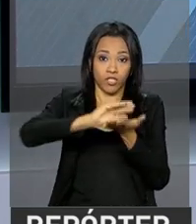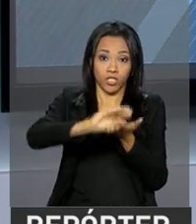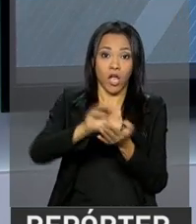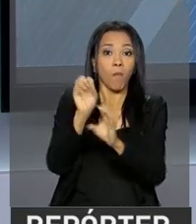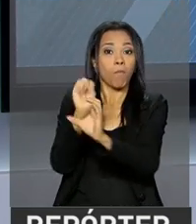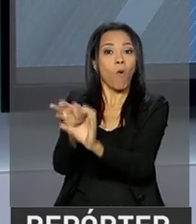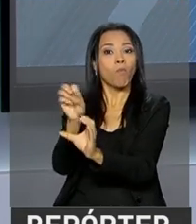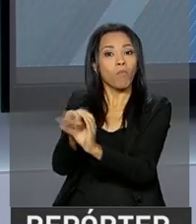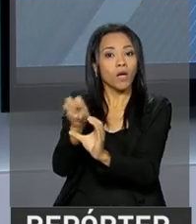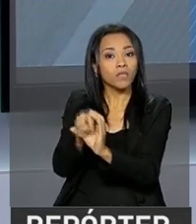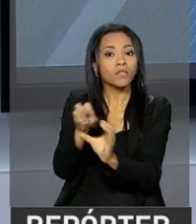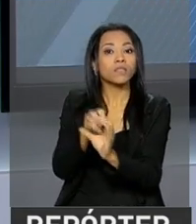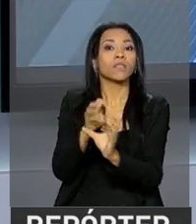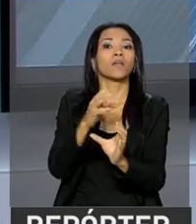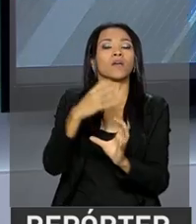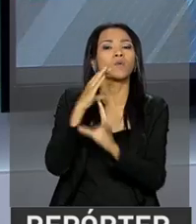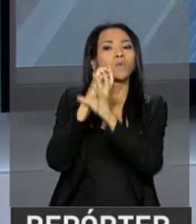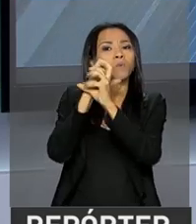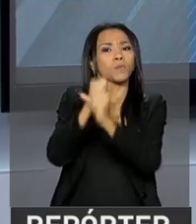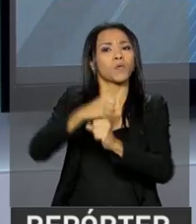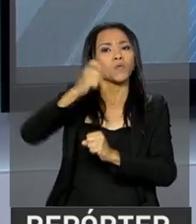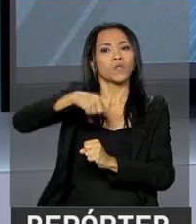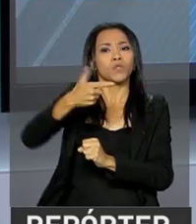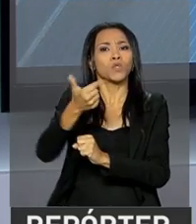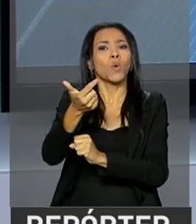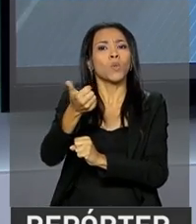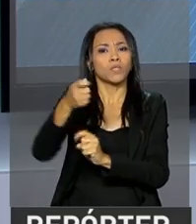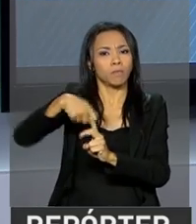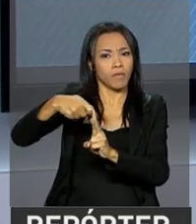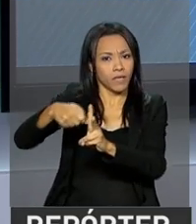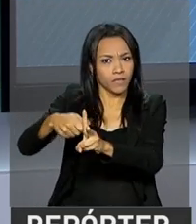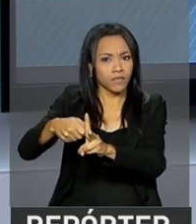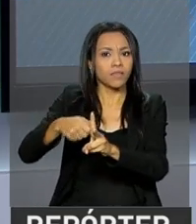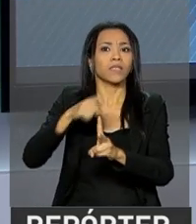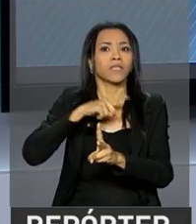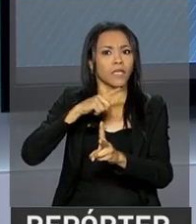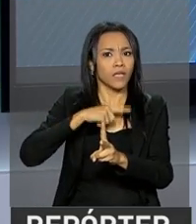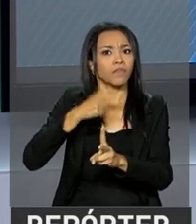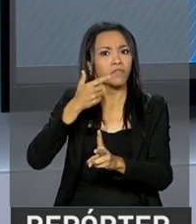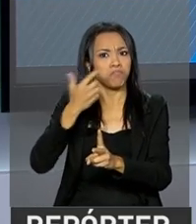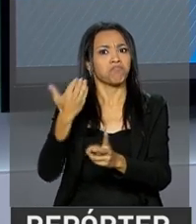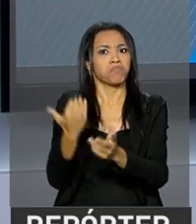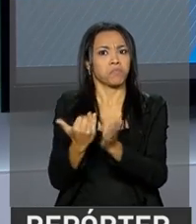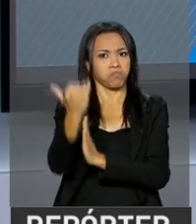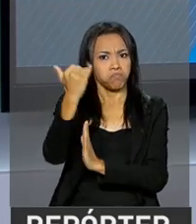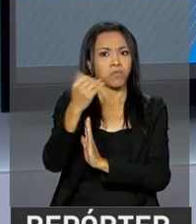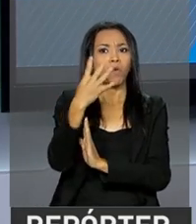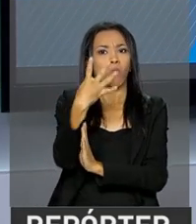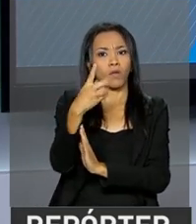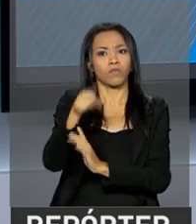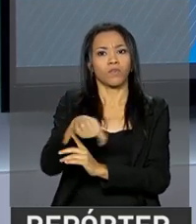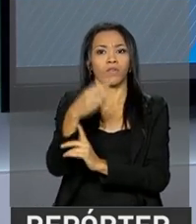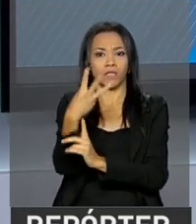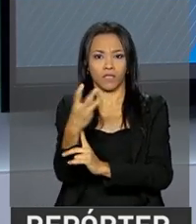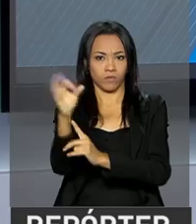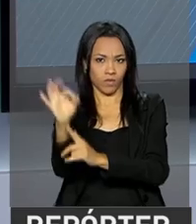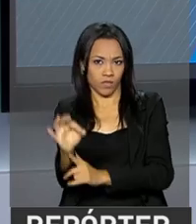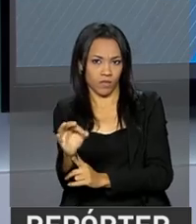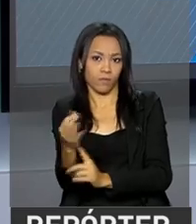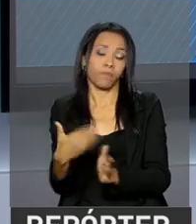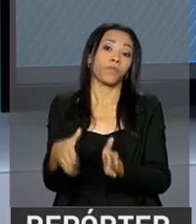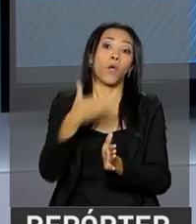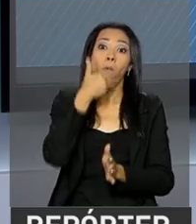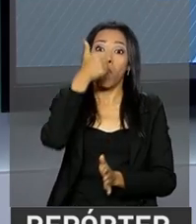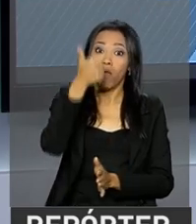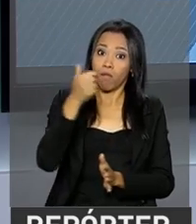poupança no acumulado de 12 meses até maio a caderneta registrou ganho real de 4,3 por cento é o